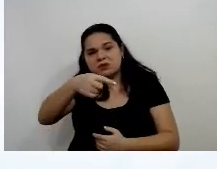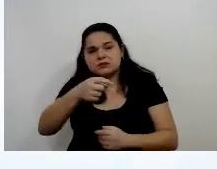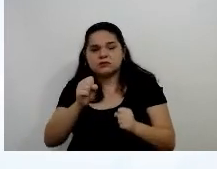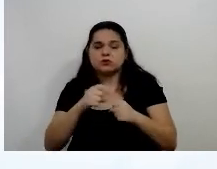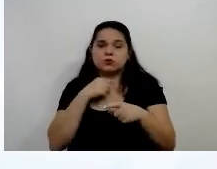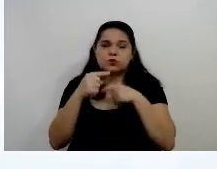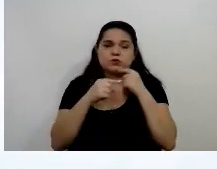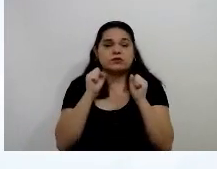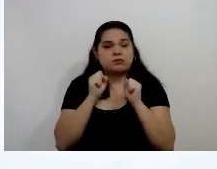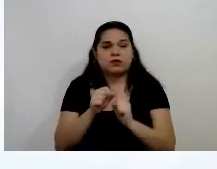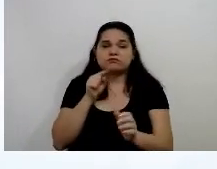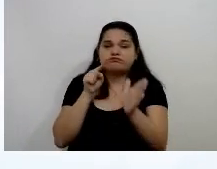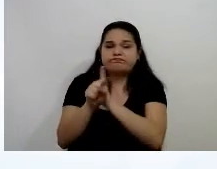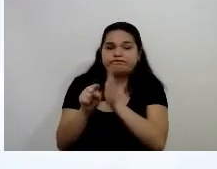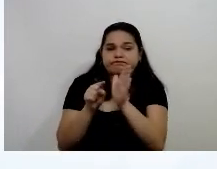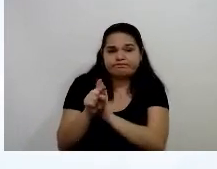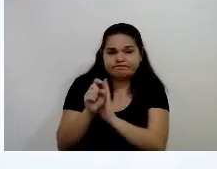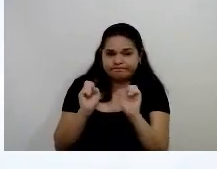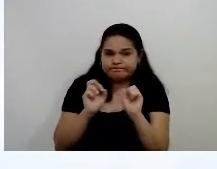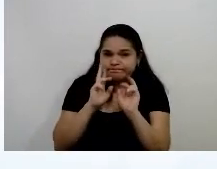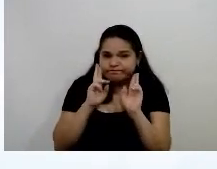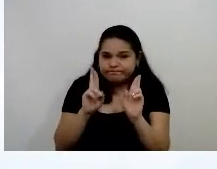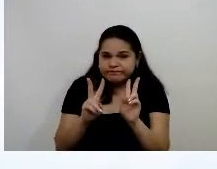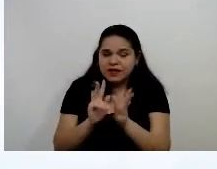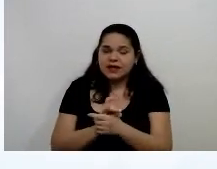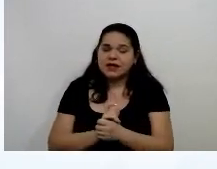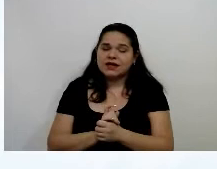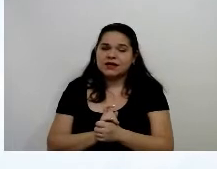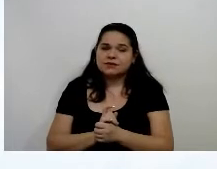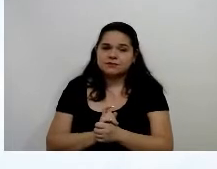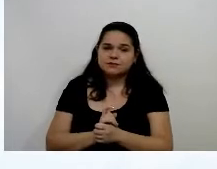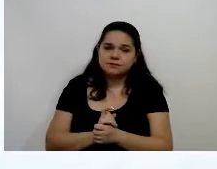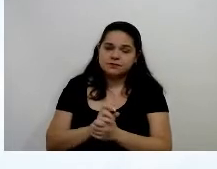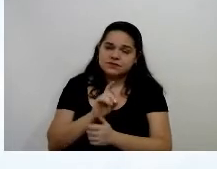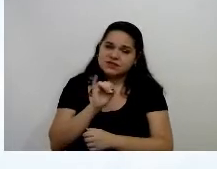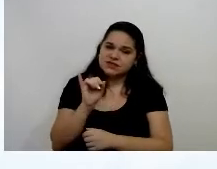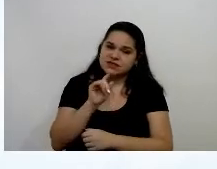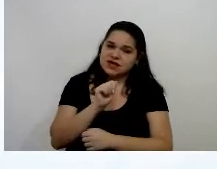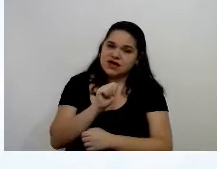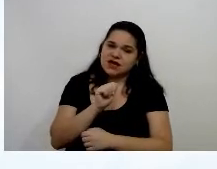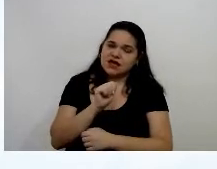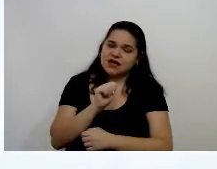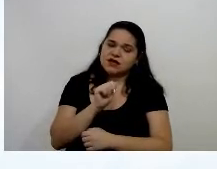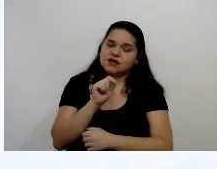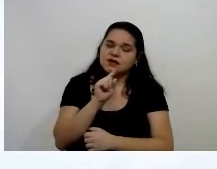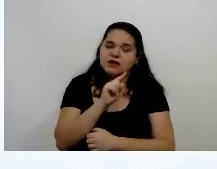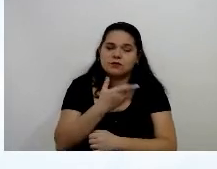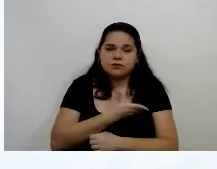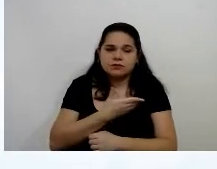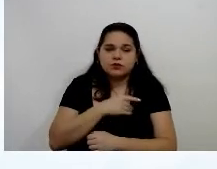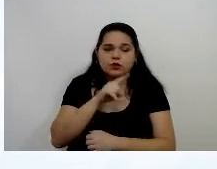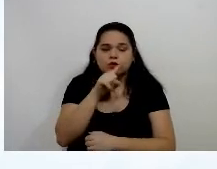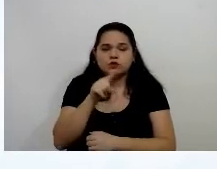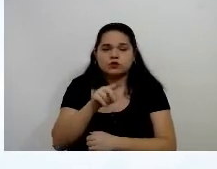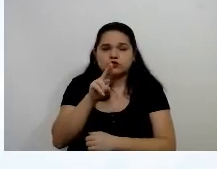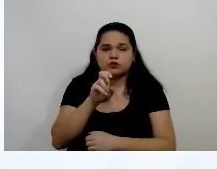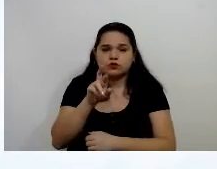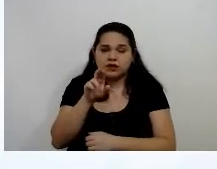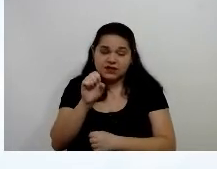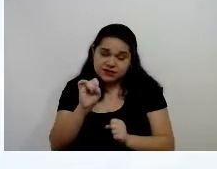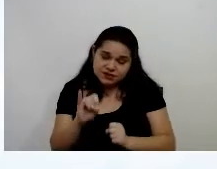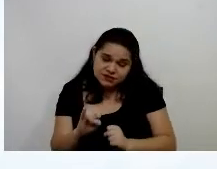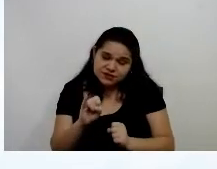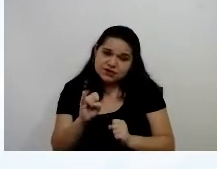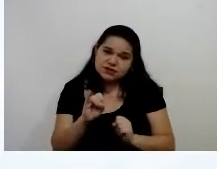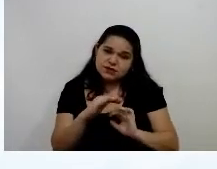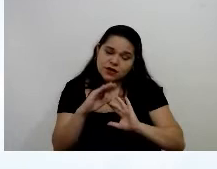gente poder responder. Companheiro Zurré, se o Abílio permitir, se a casa permitir, e fazer uso da palavra e